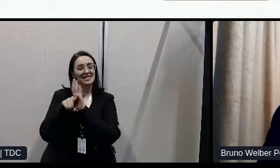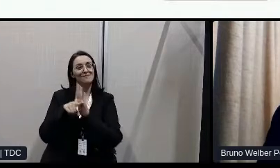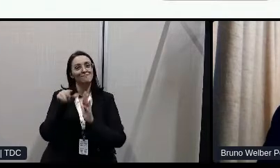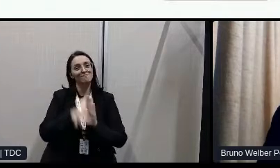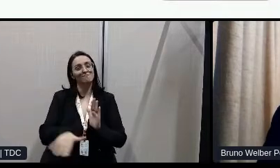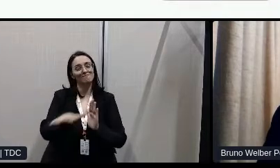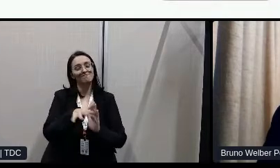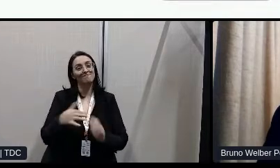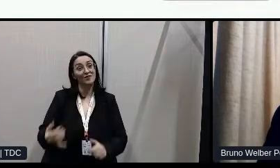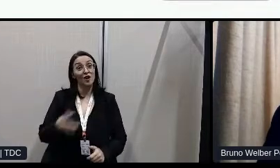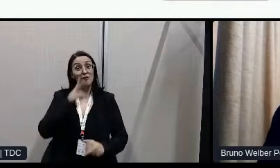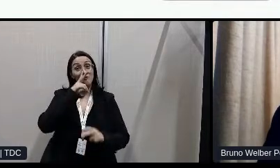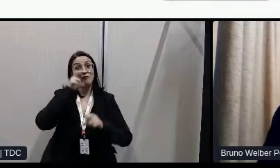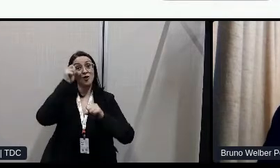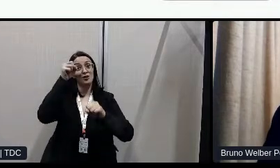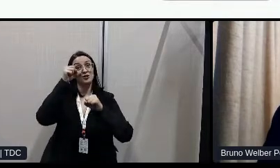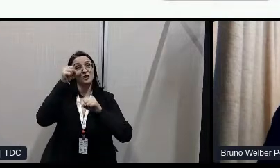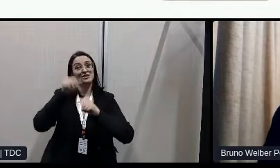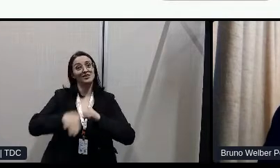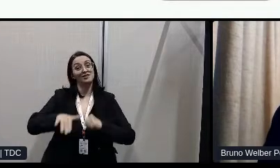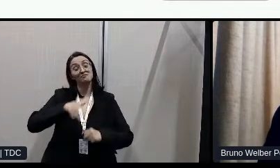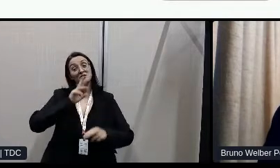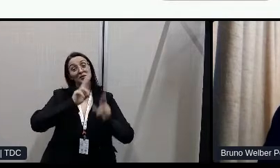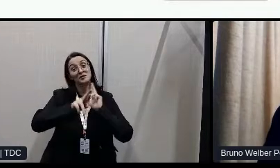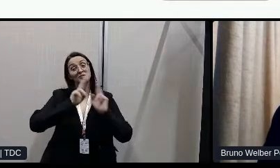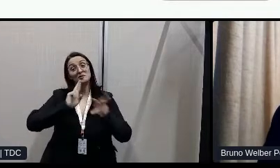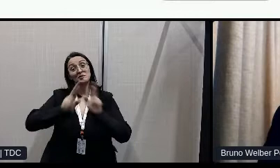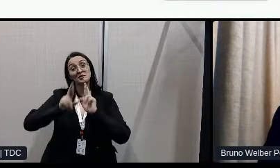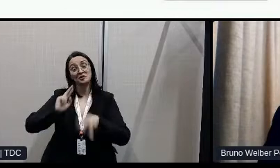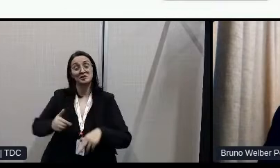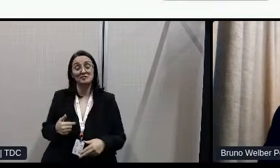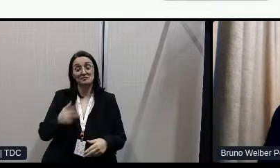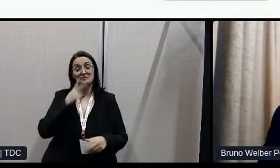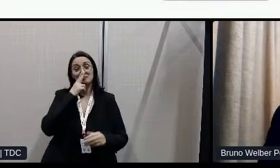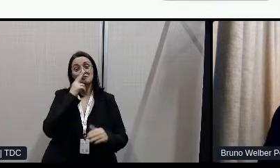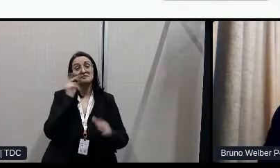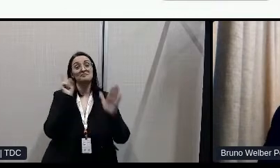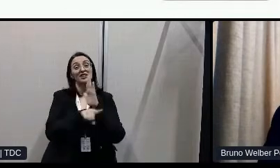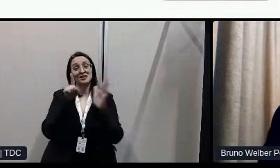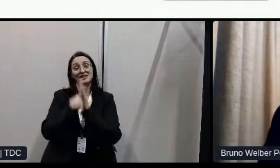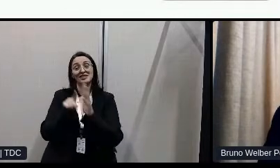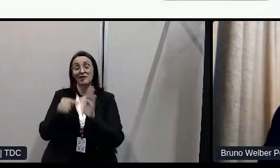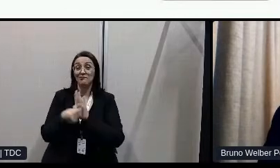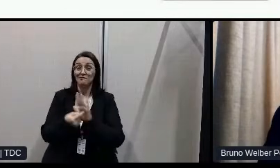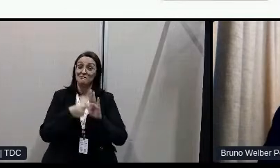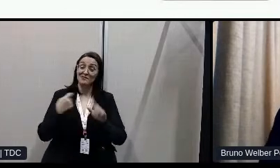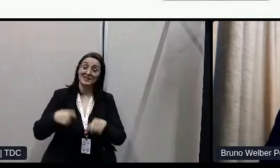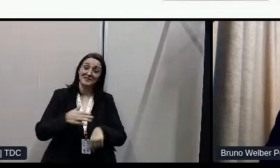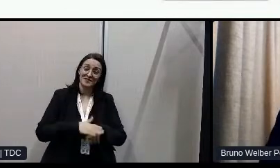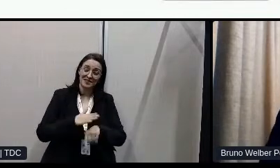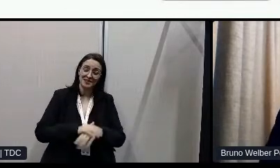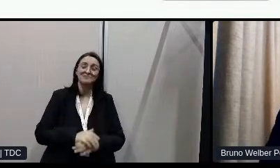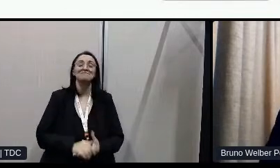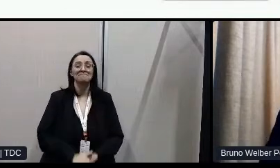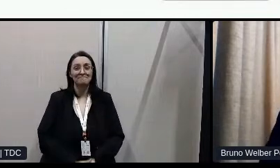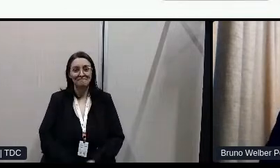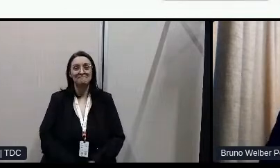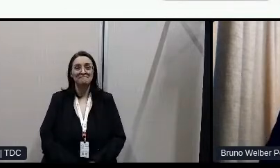pra gente muito forte que talvez essas respostas chegou a hora de ser feita, né, essas perguntas chegou a hora de serem feitas,